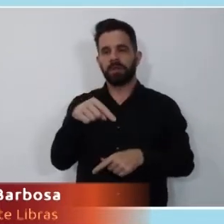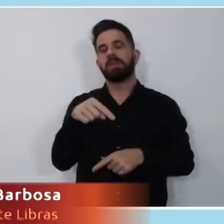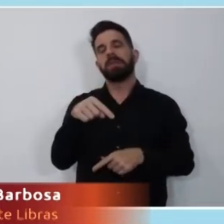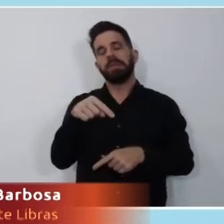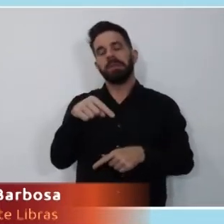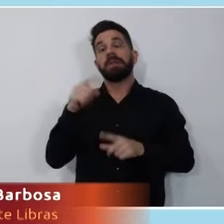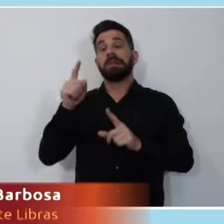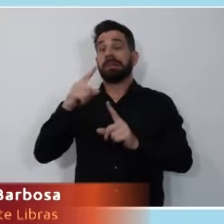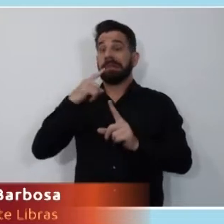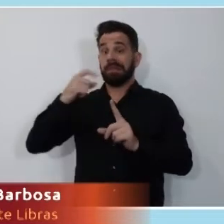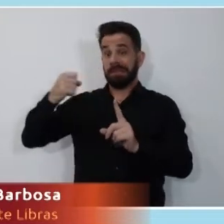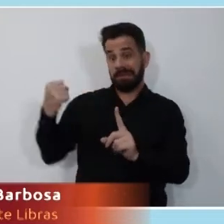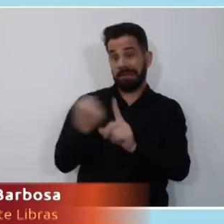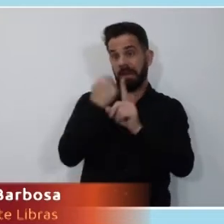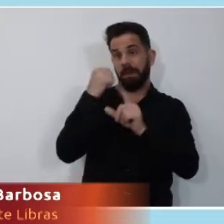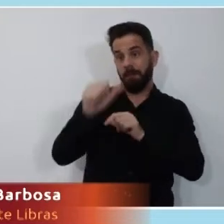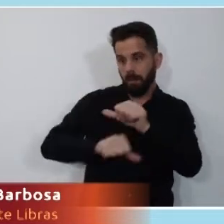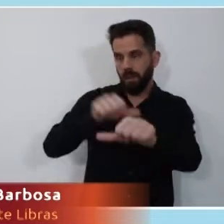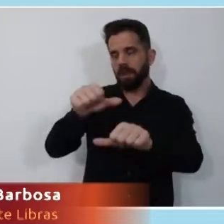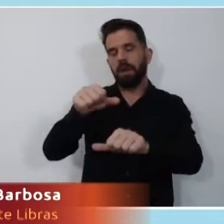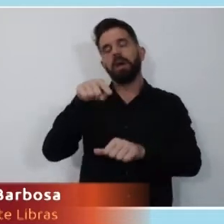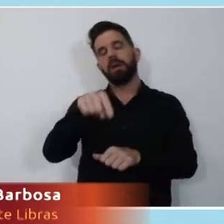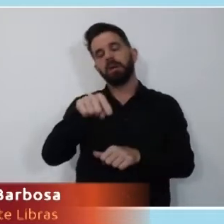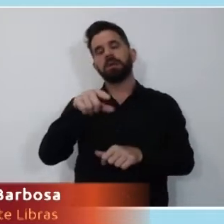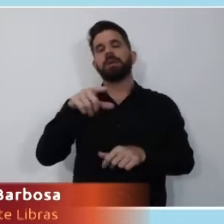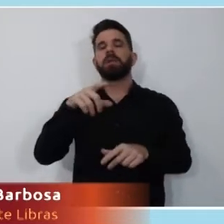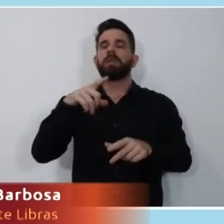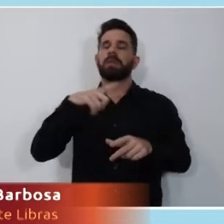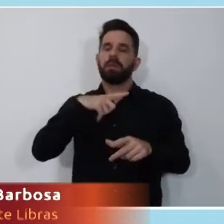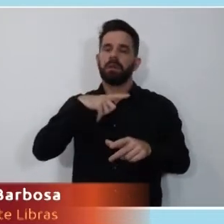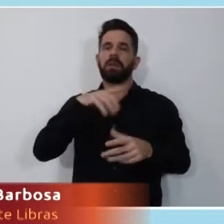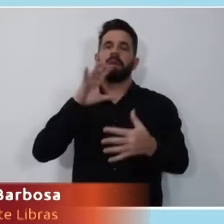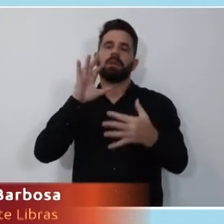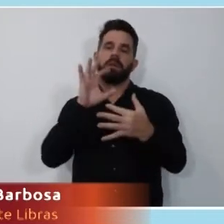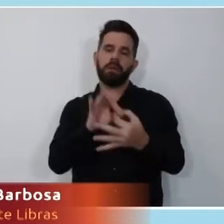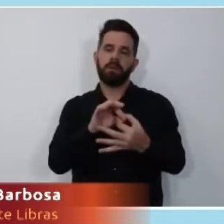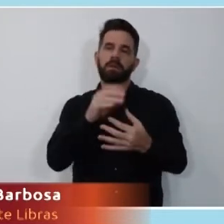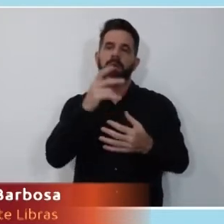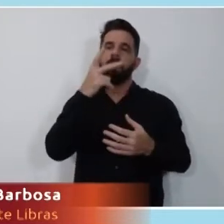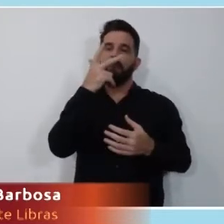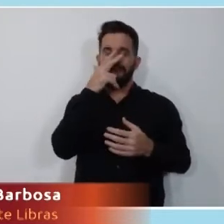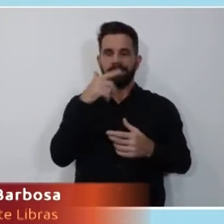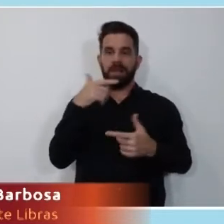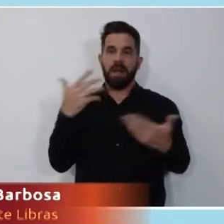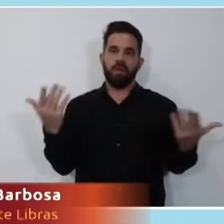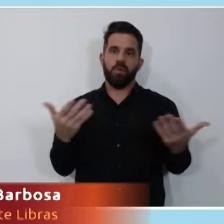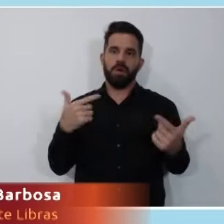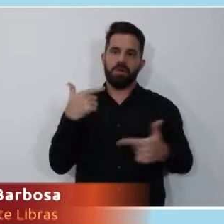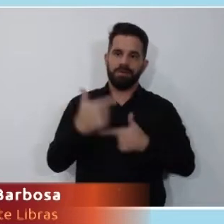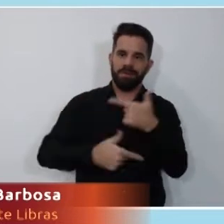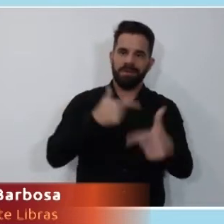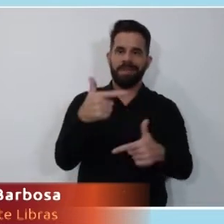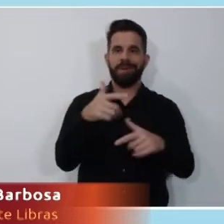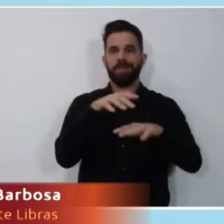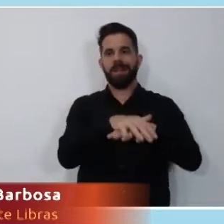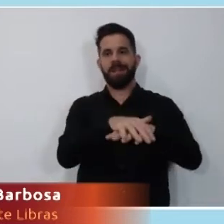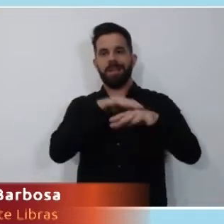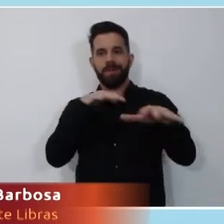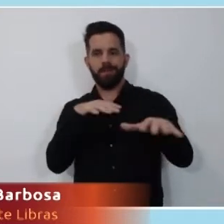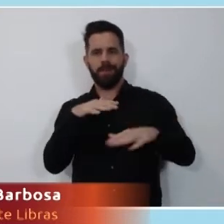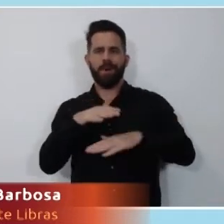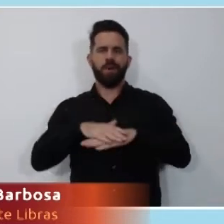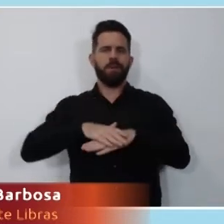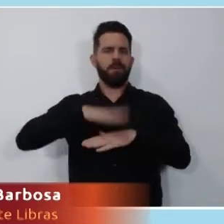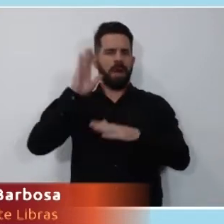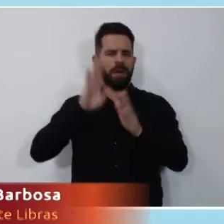dessa questão em especial do trabalho remoto agora ser implementado, né? Passa a ser uma